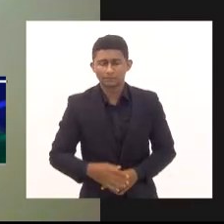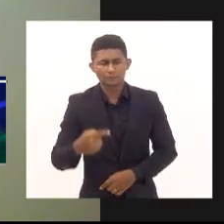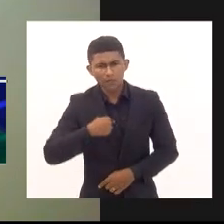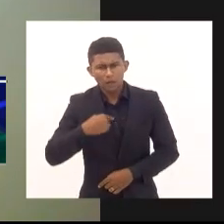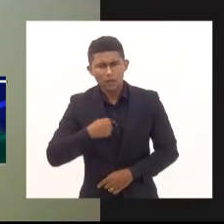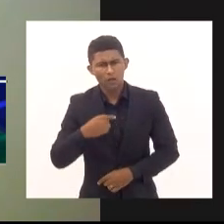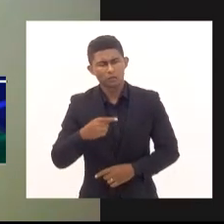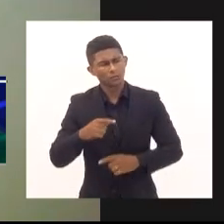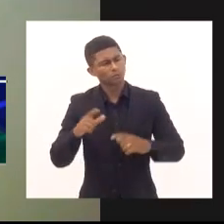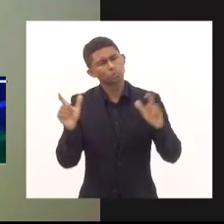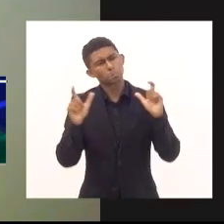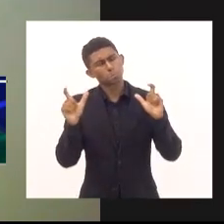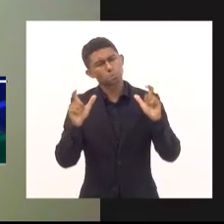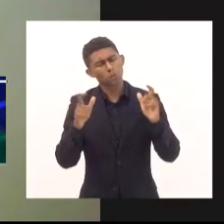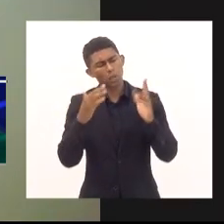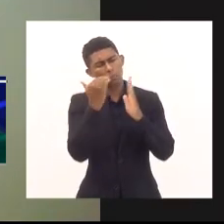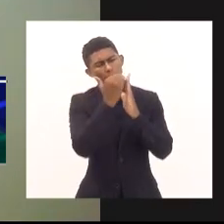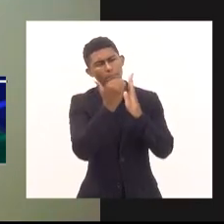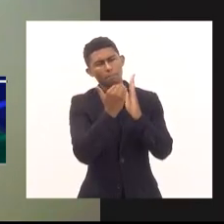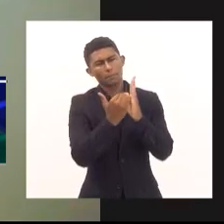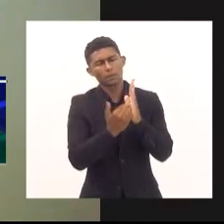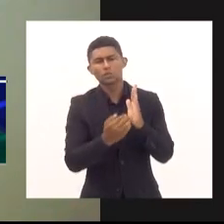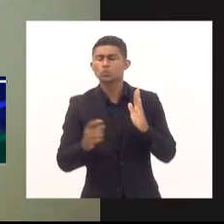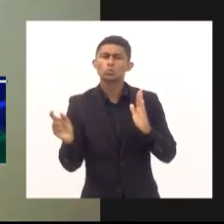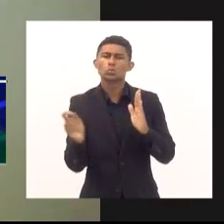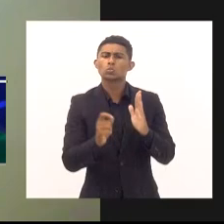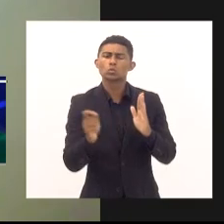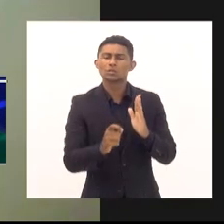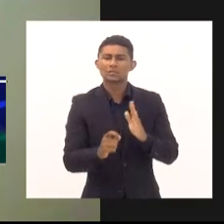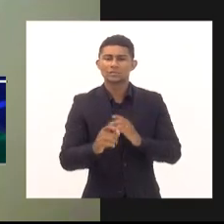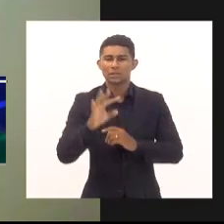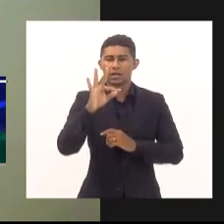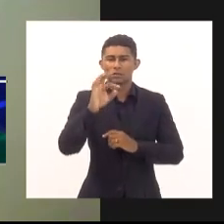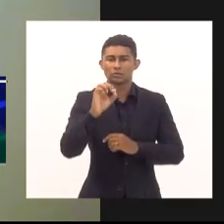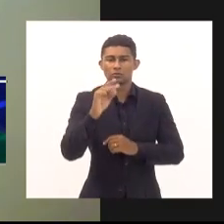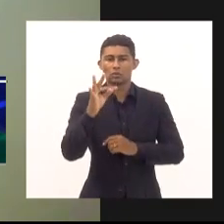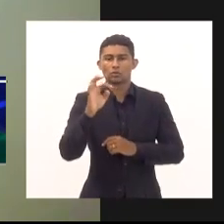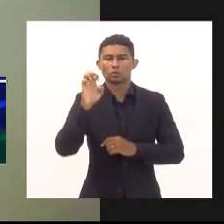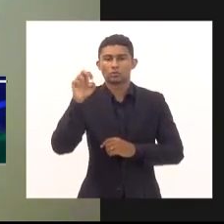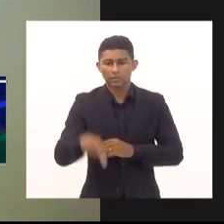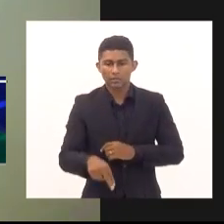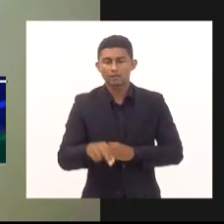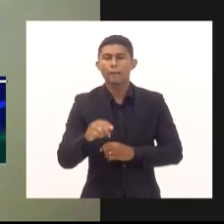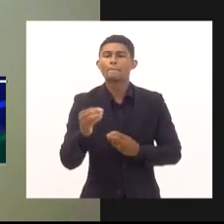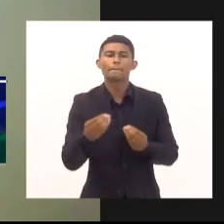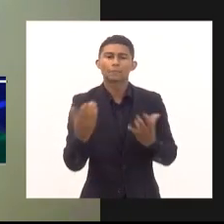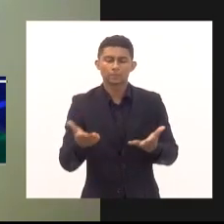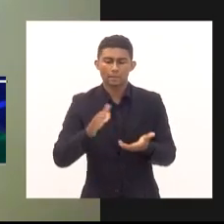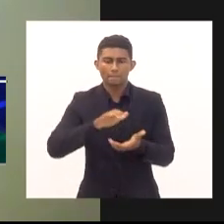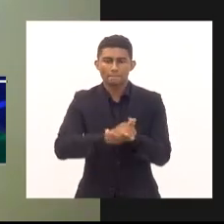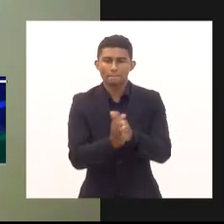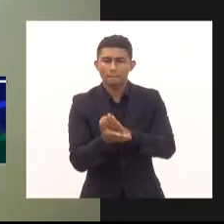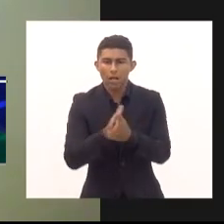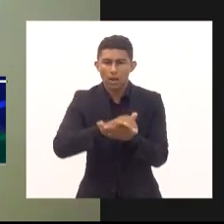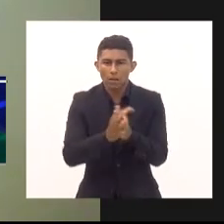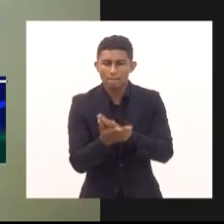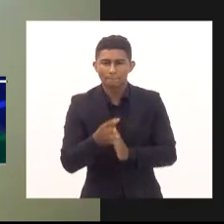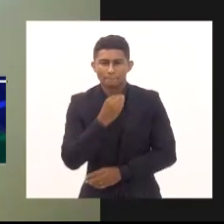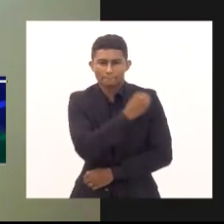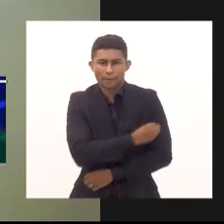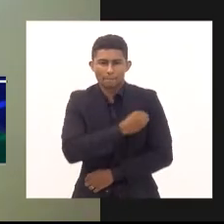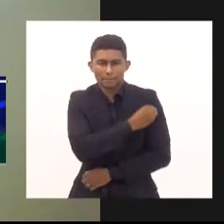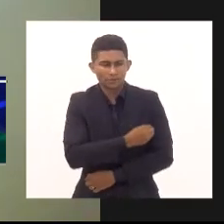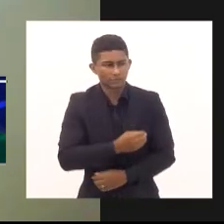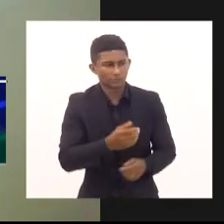padronização das condutas, fosse na utilização de totens para higienização das mãos através de álcool em